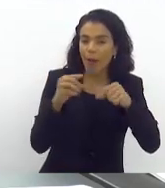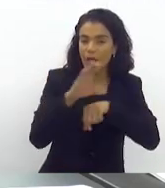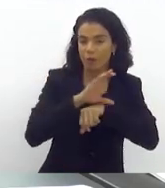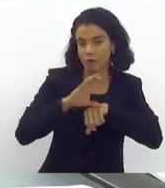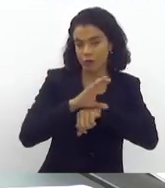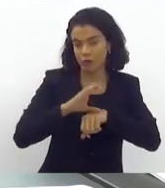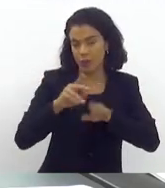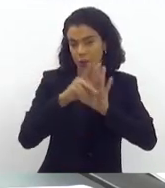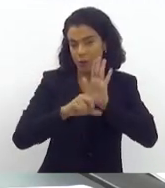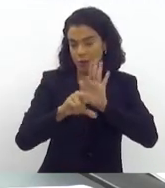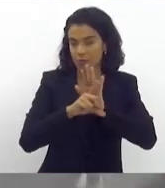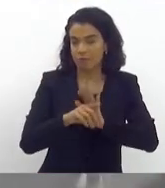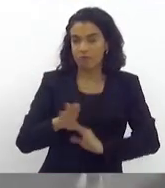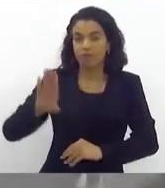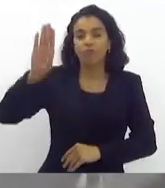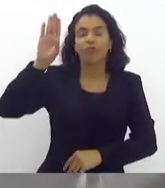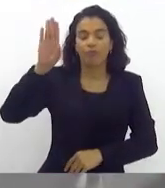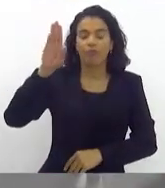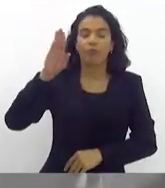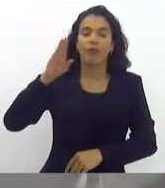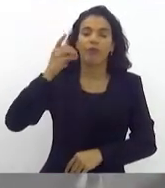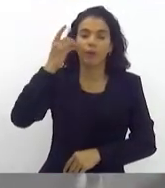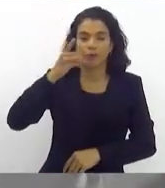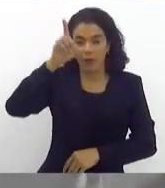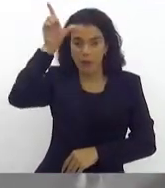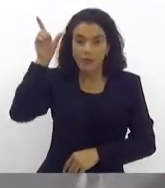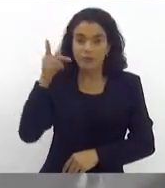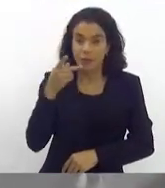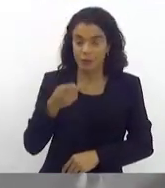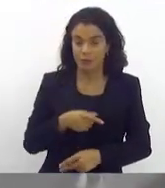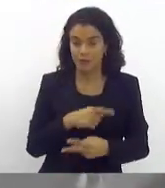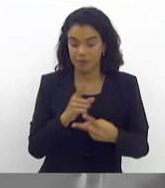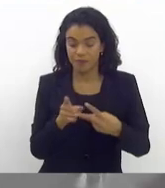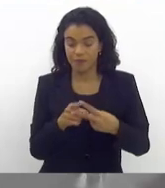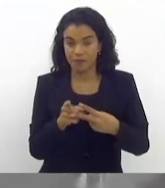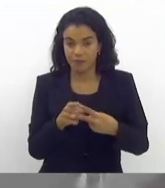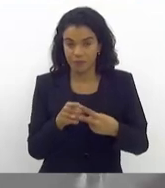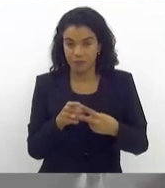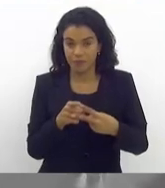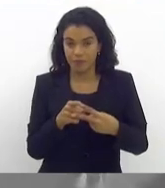projeto. Presidente, Luiz Paulo. De